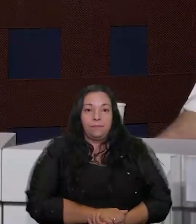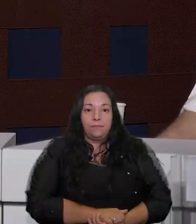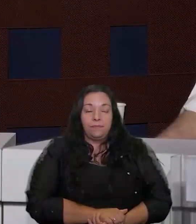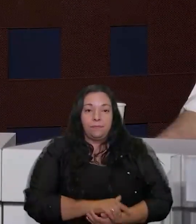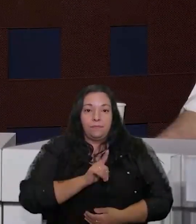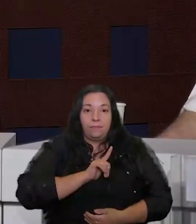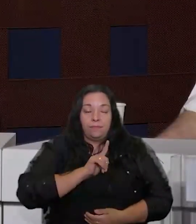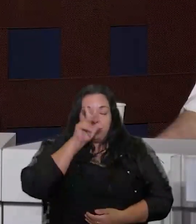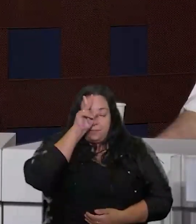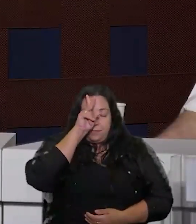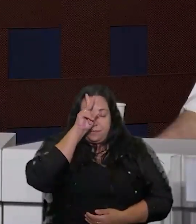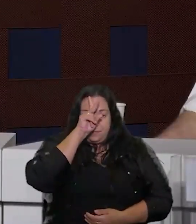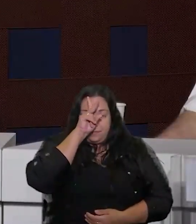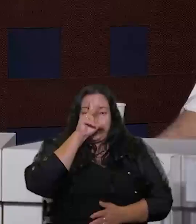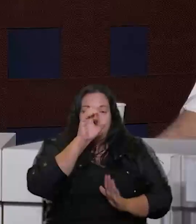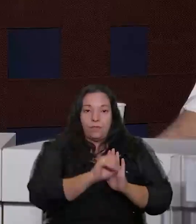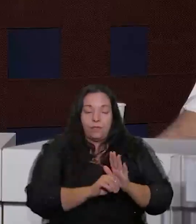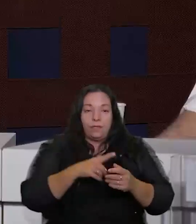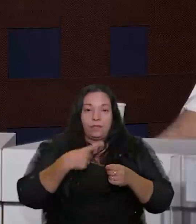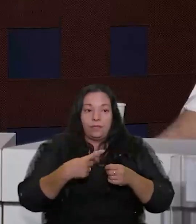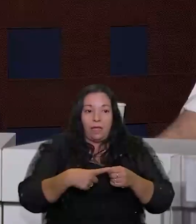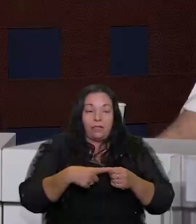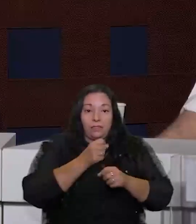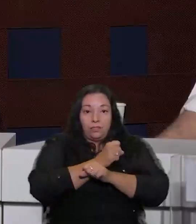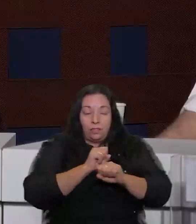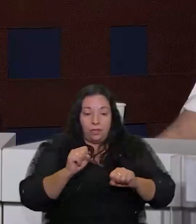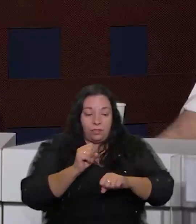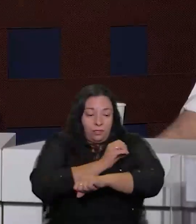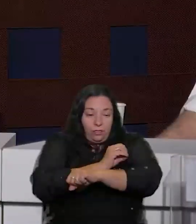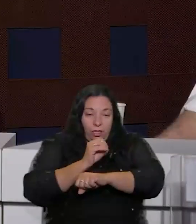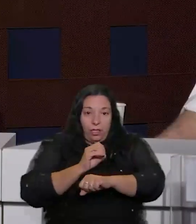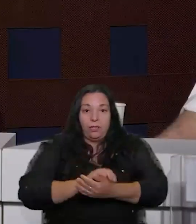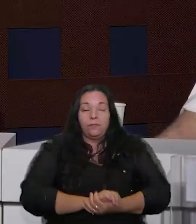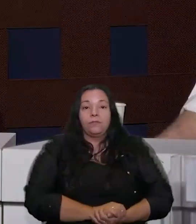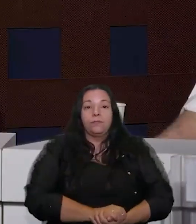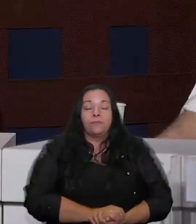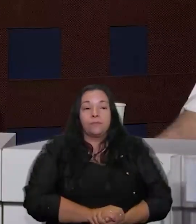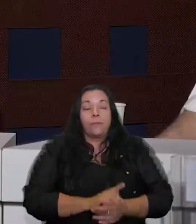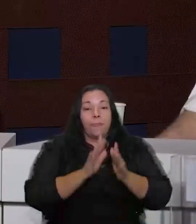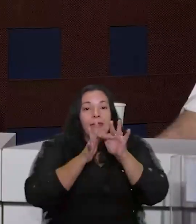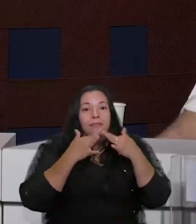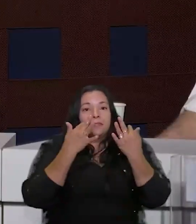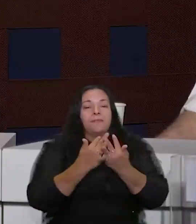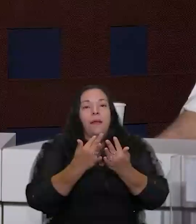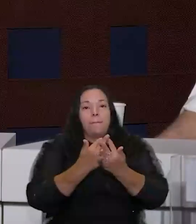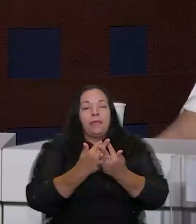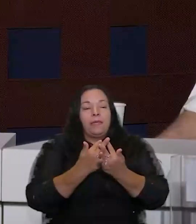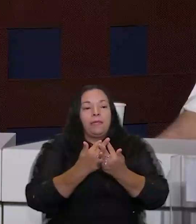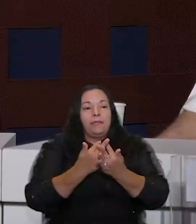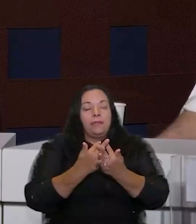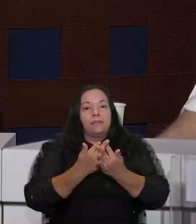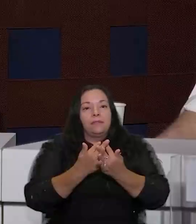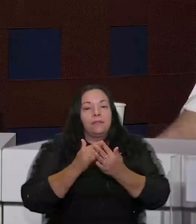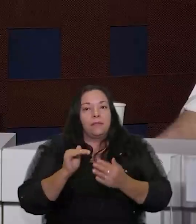essa história oficial da cidade, dos grandes engenheiros, quem foi projetar. E essas famílias perduraram e cresceram